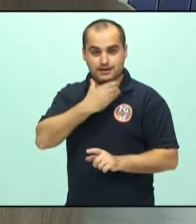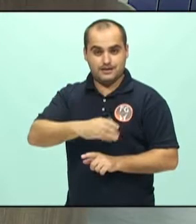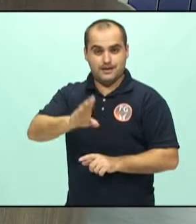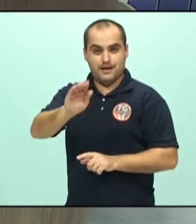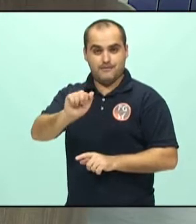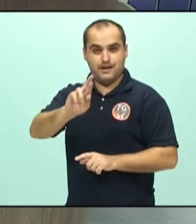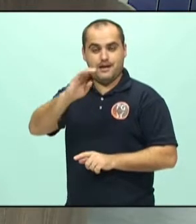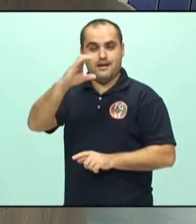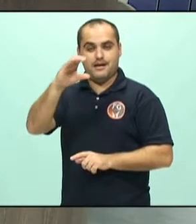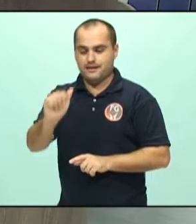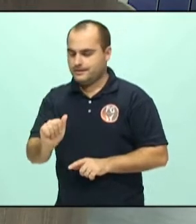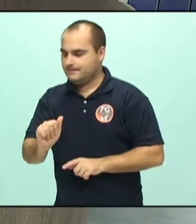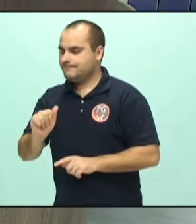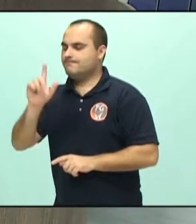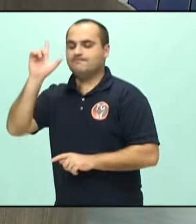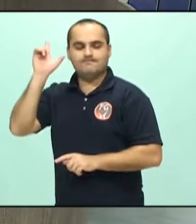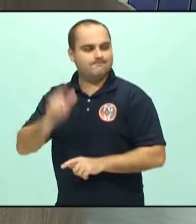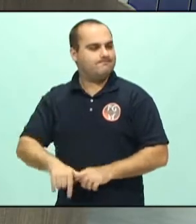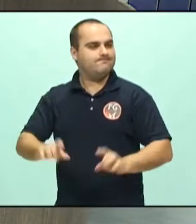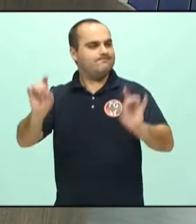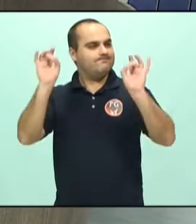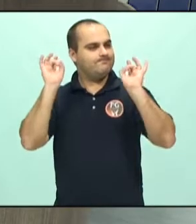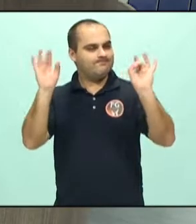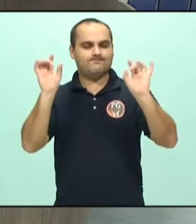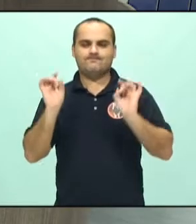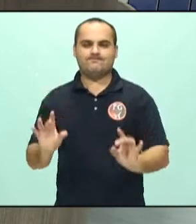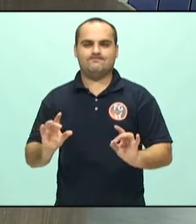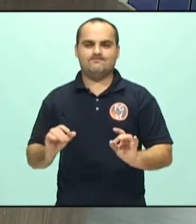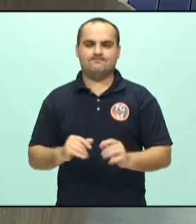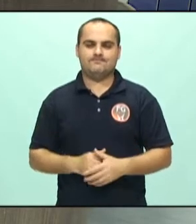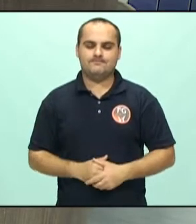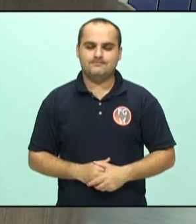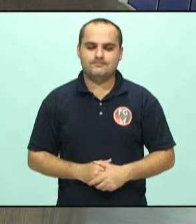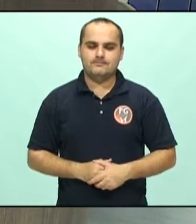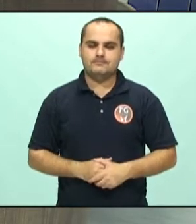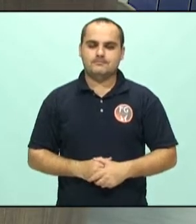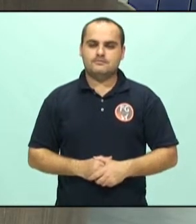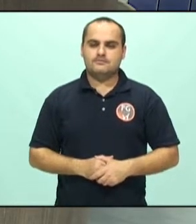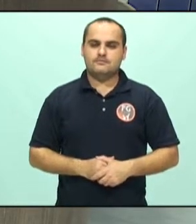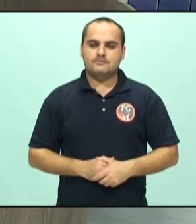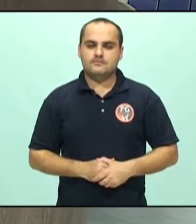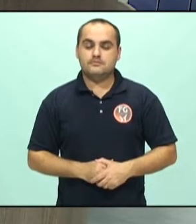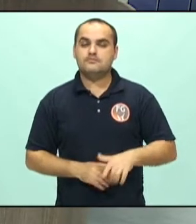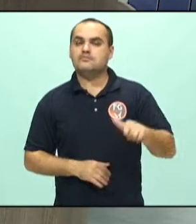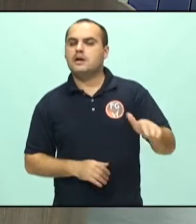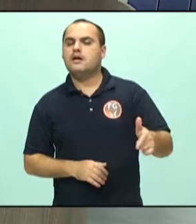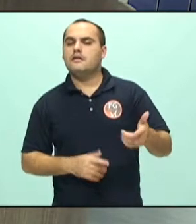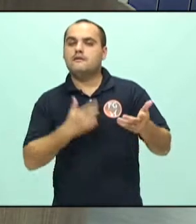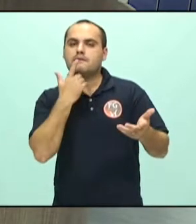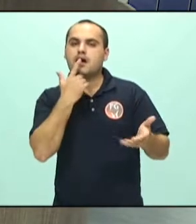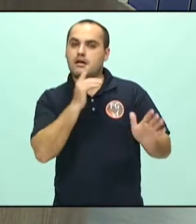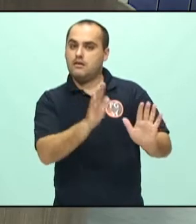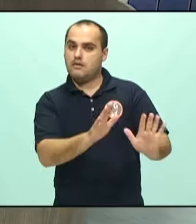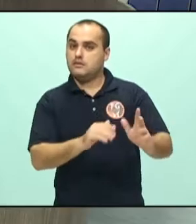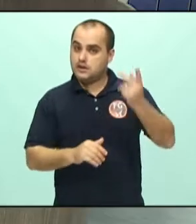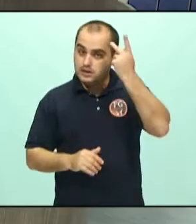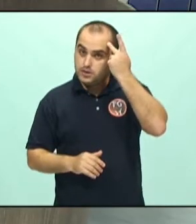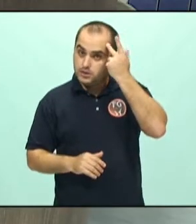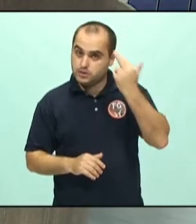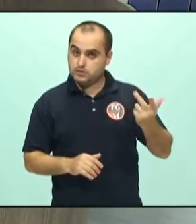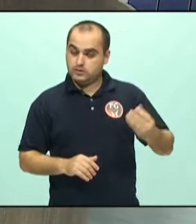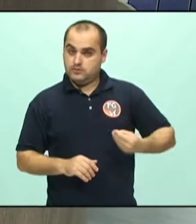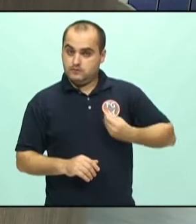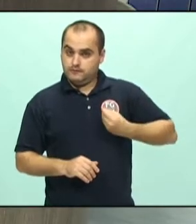assim o chamariz. E nada mais nada menos relata a história de uma simples